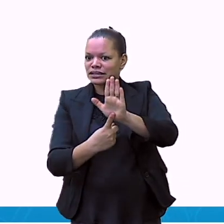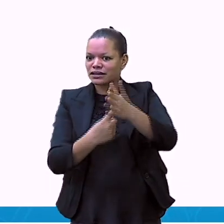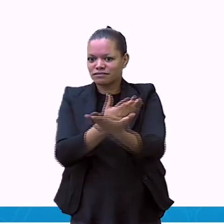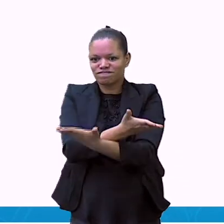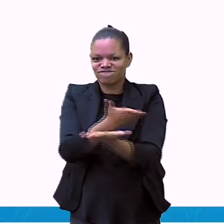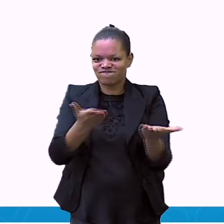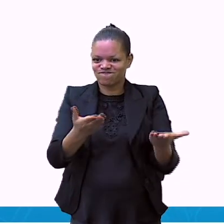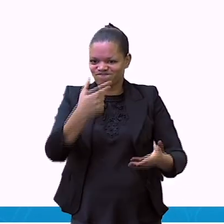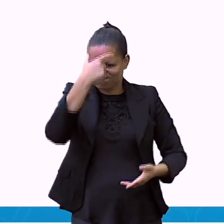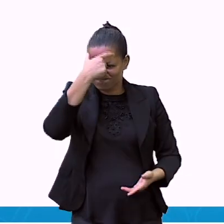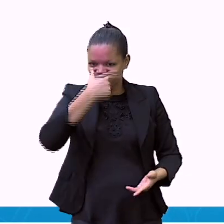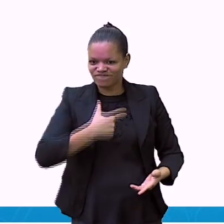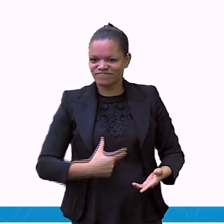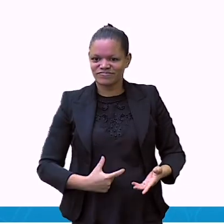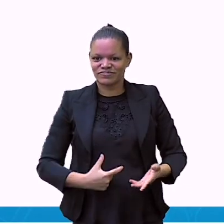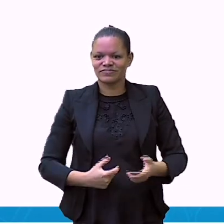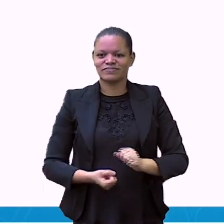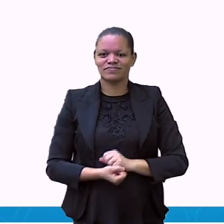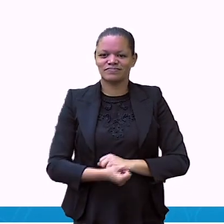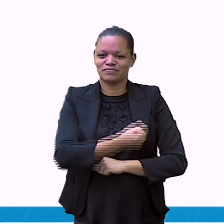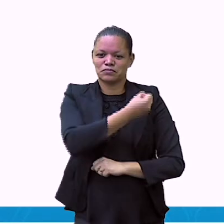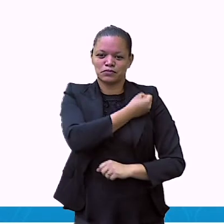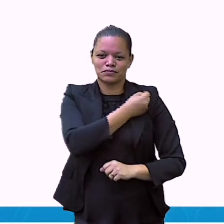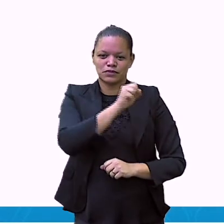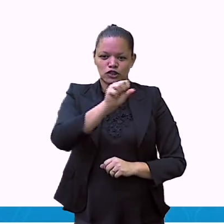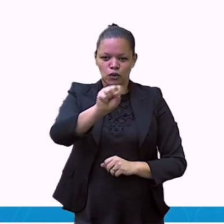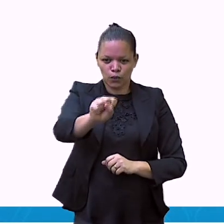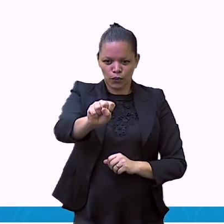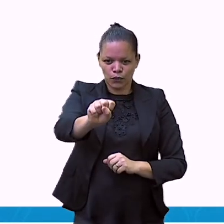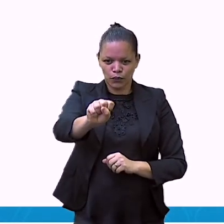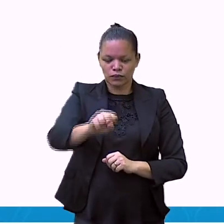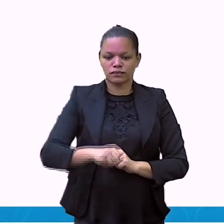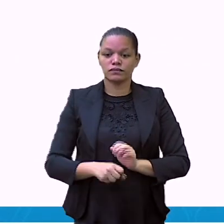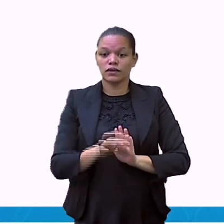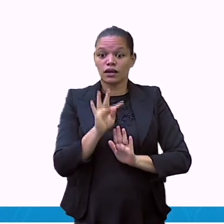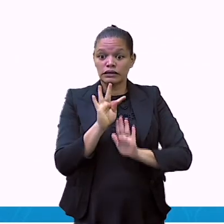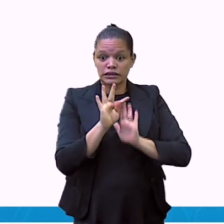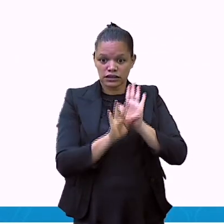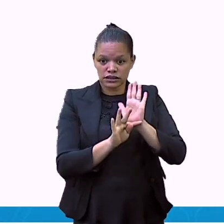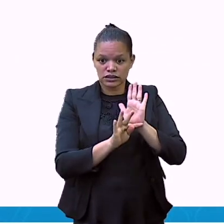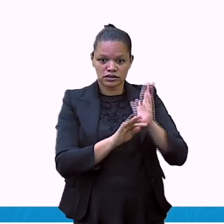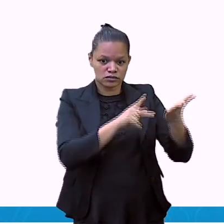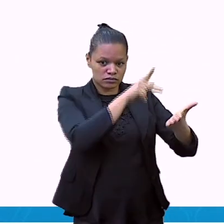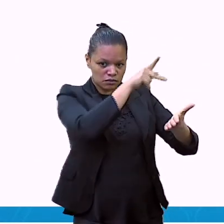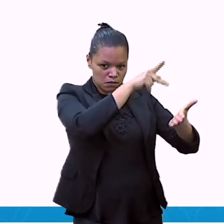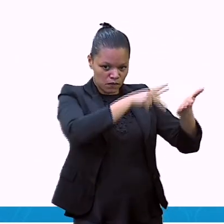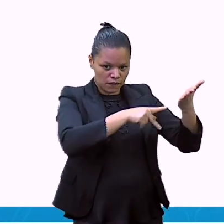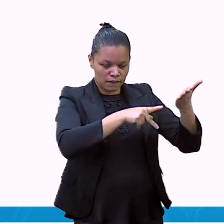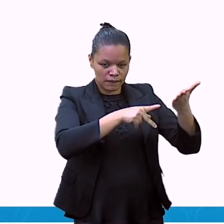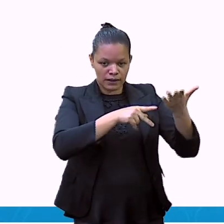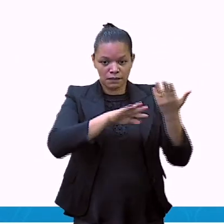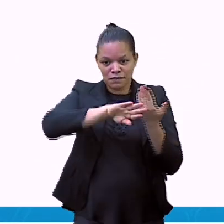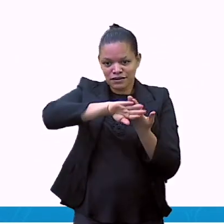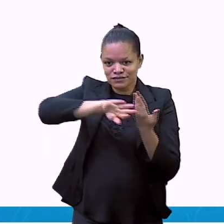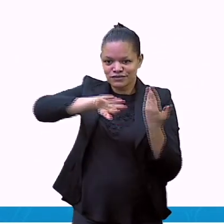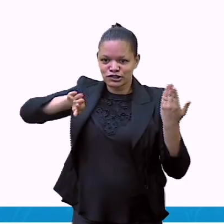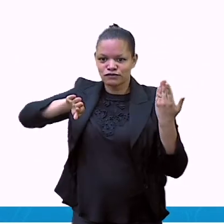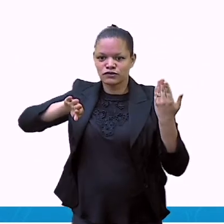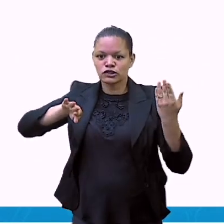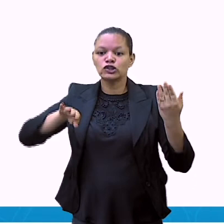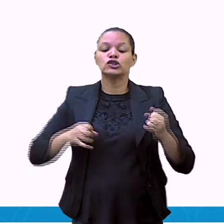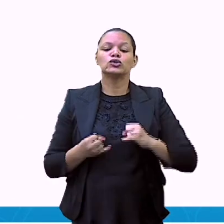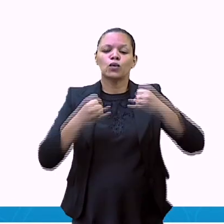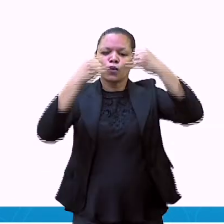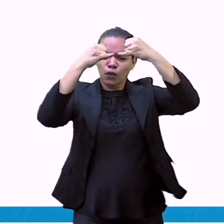personalidade. 8. Esse texto é um poema. Poema é dividido em estrofes